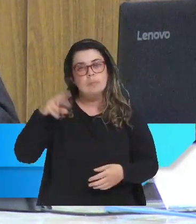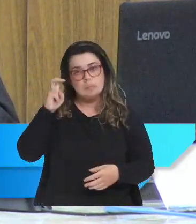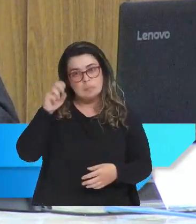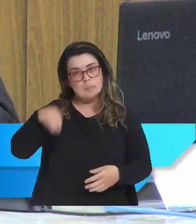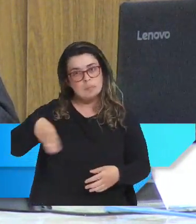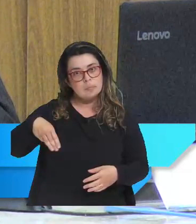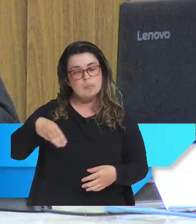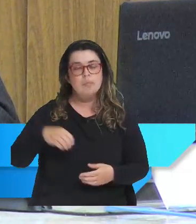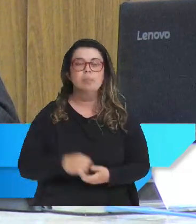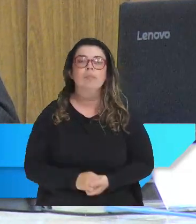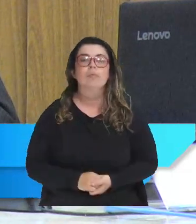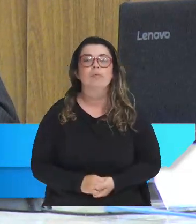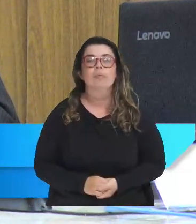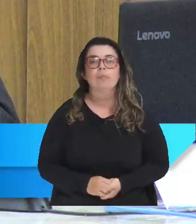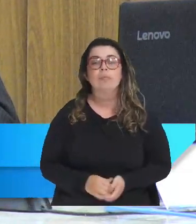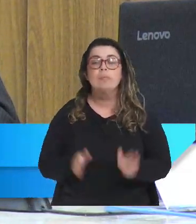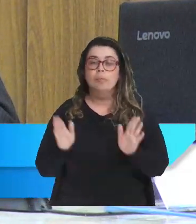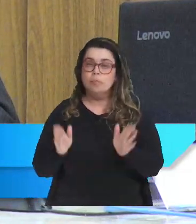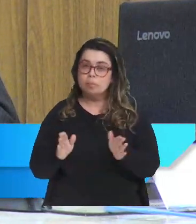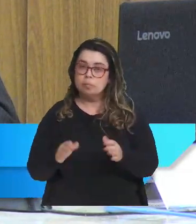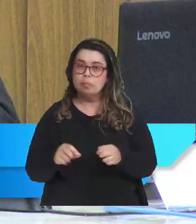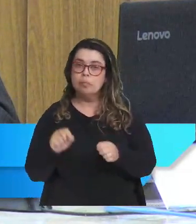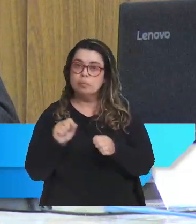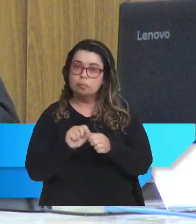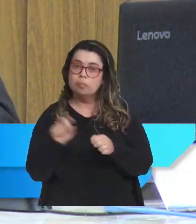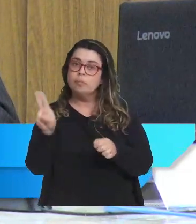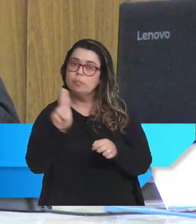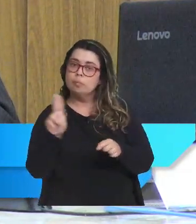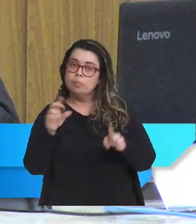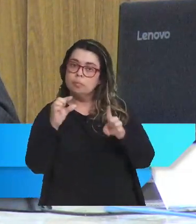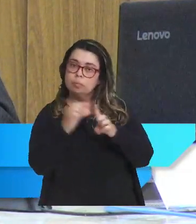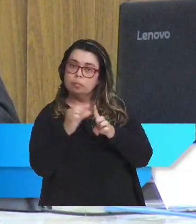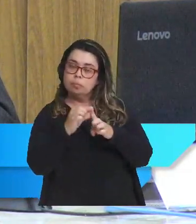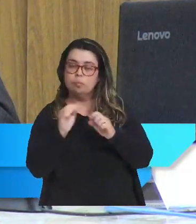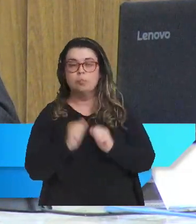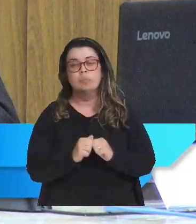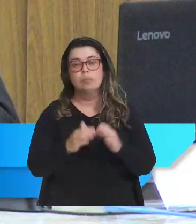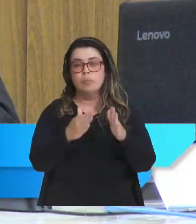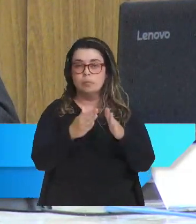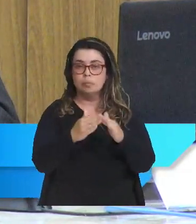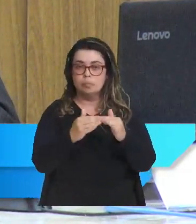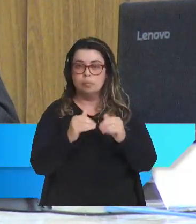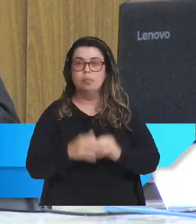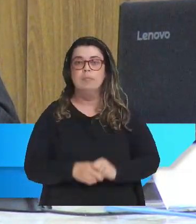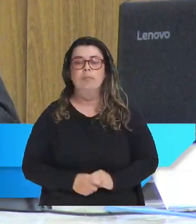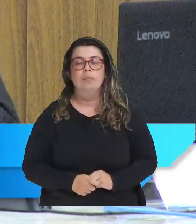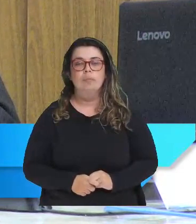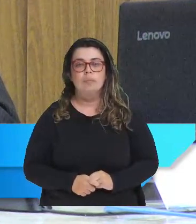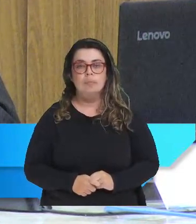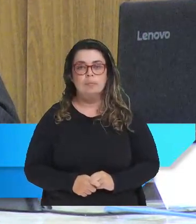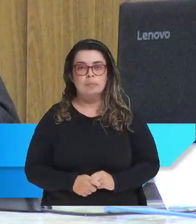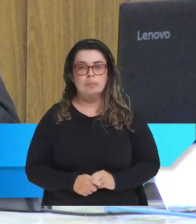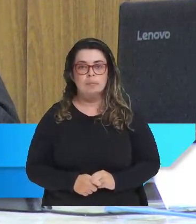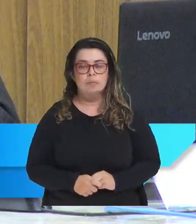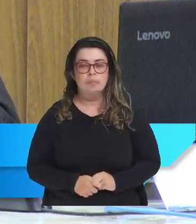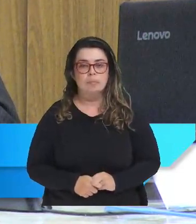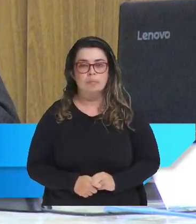senhora vereadora poderão se inscrever através do painel ou de forma oral, se preferirem.